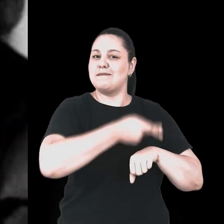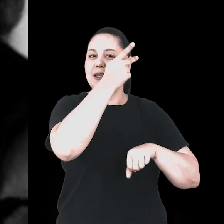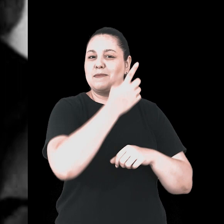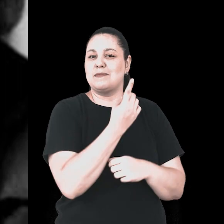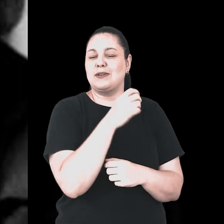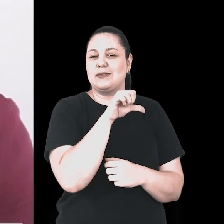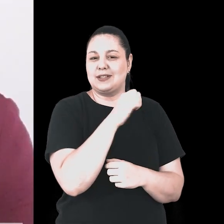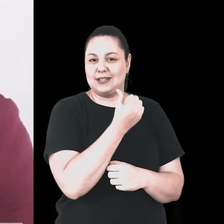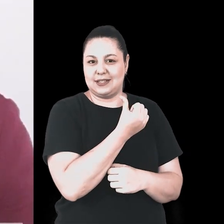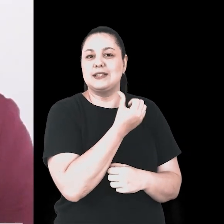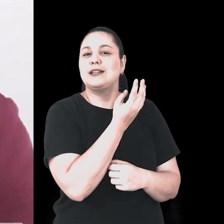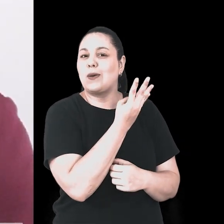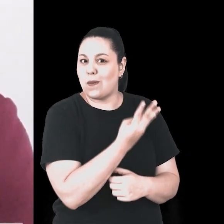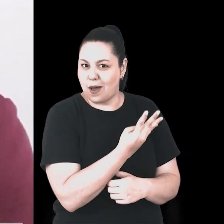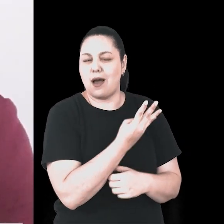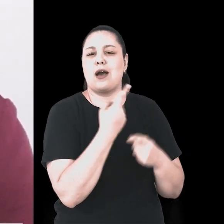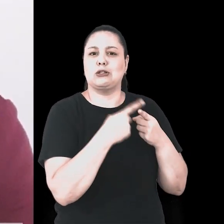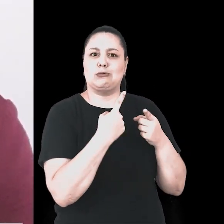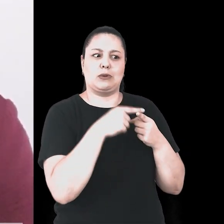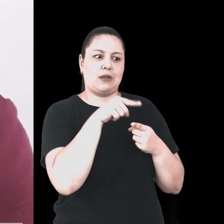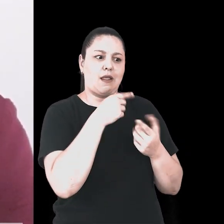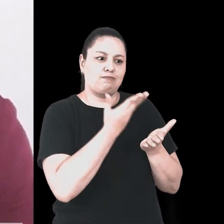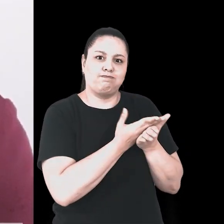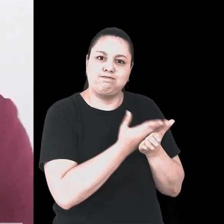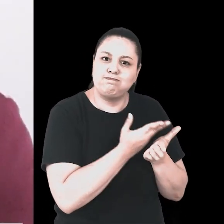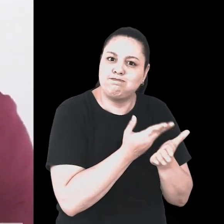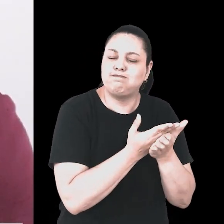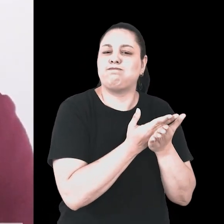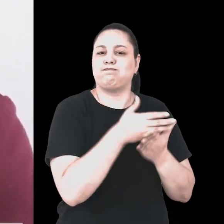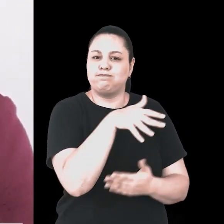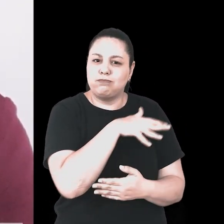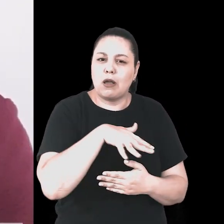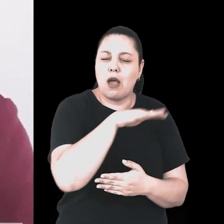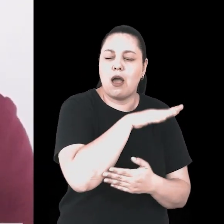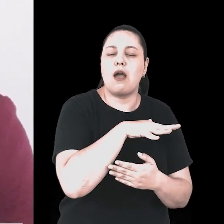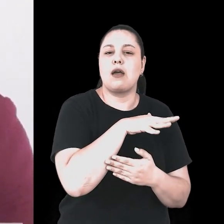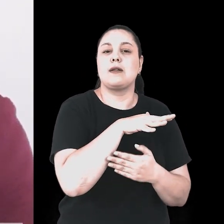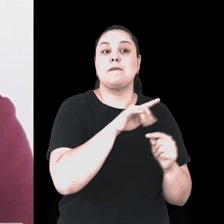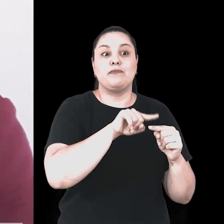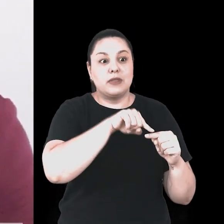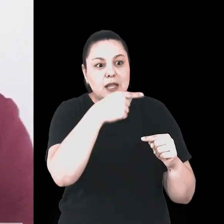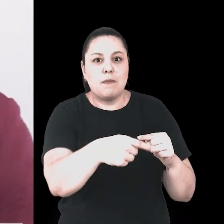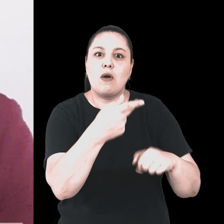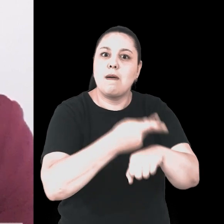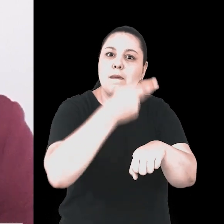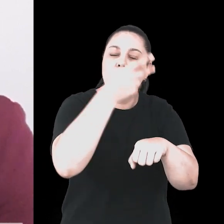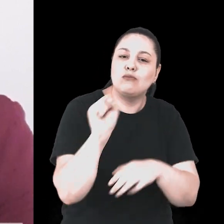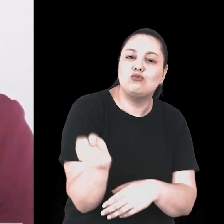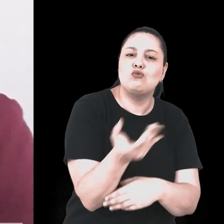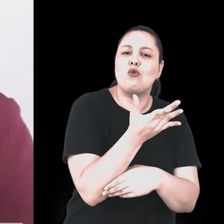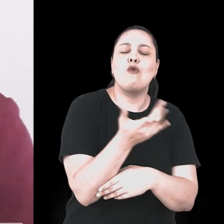havia recebido o Nobel de Química em 1964 pelos seus estudos em cristalografia por